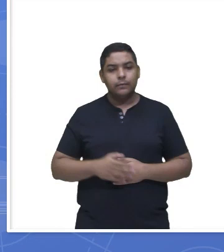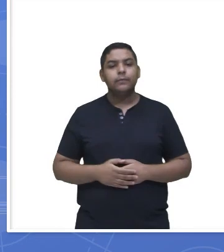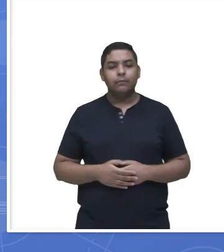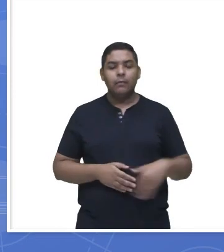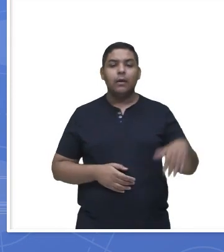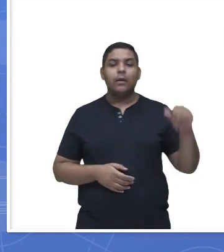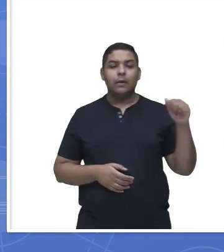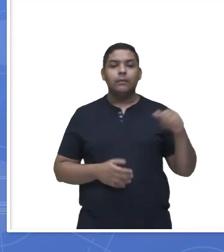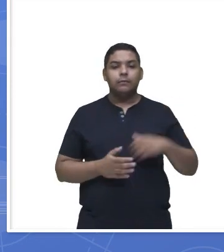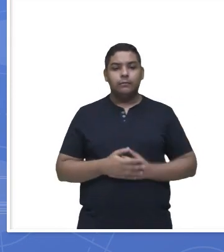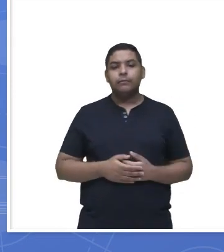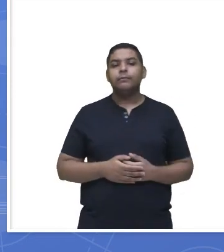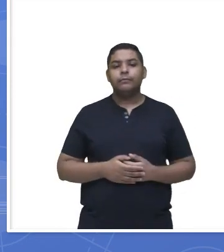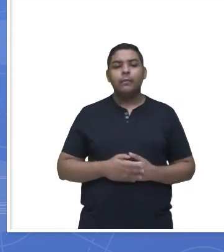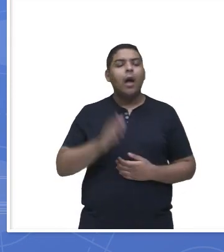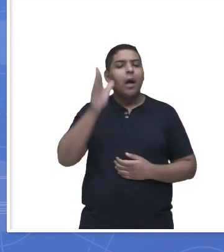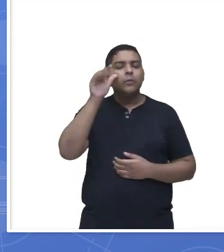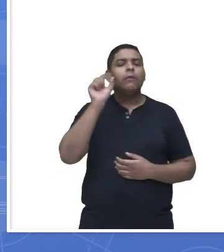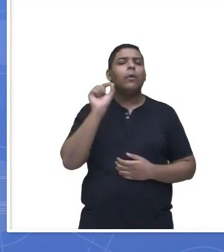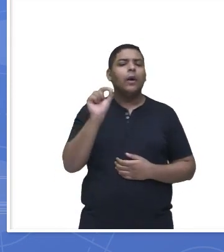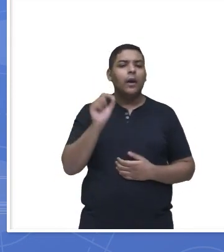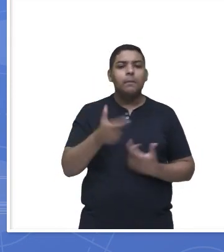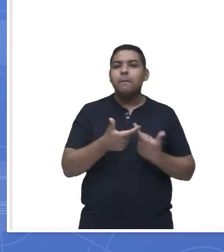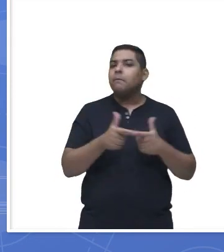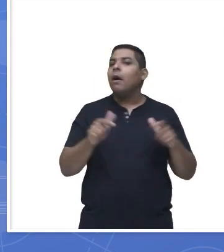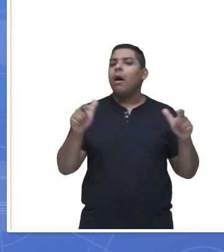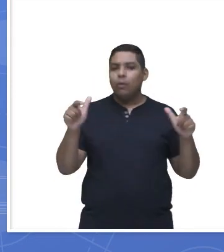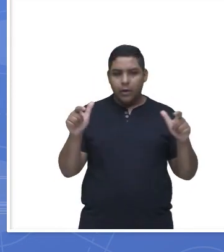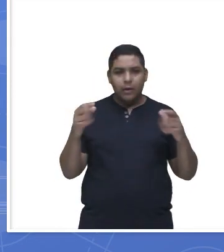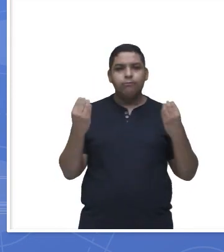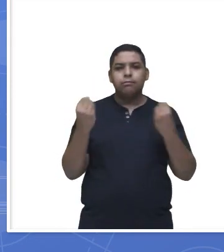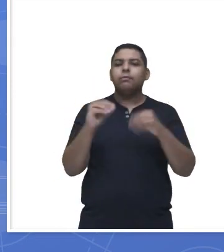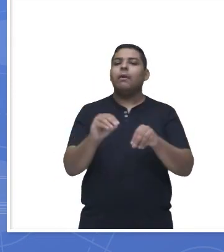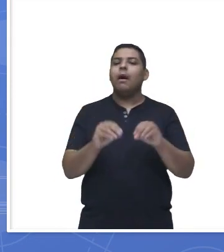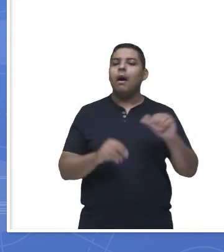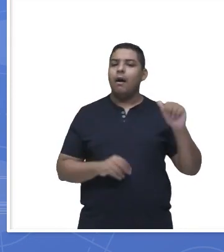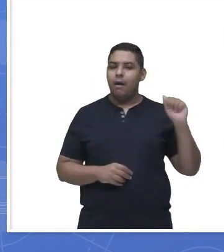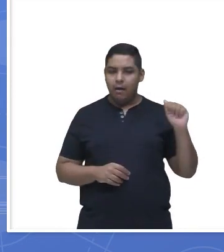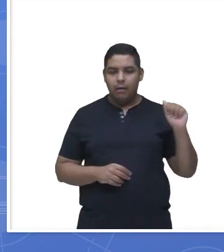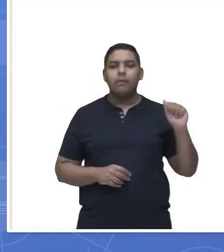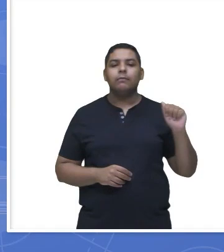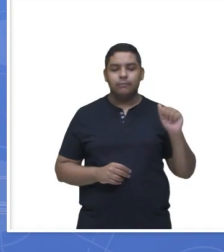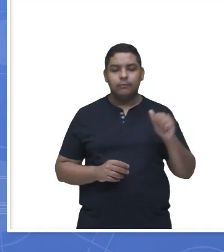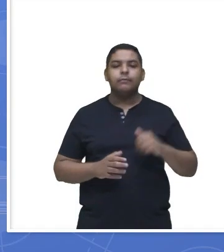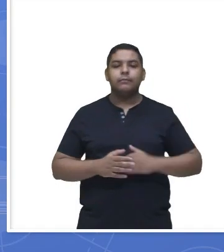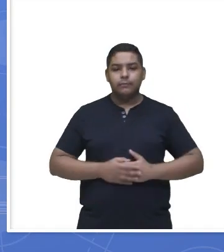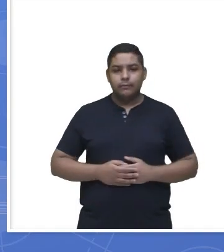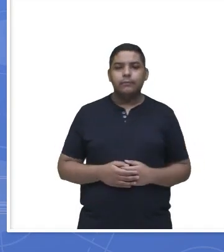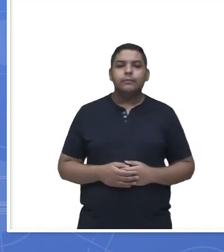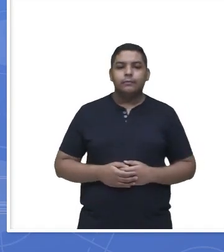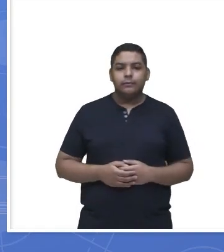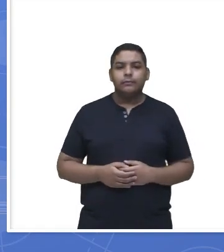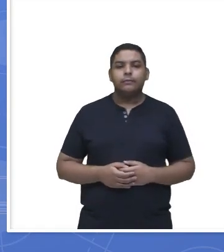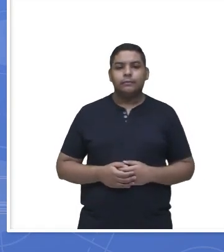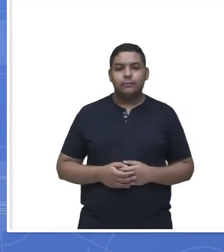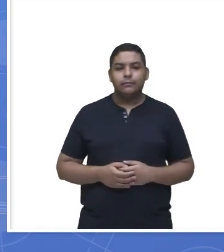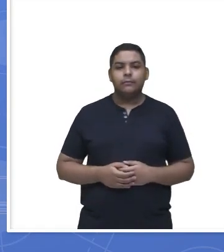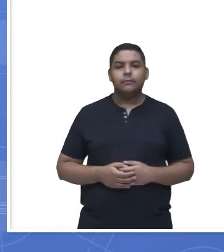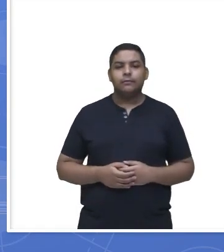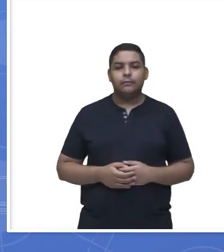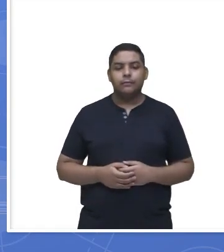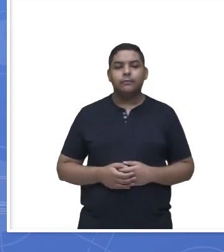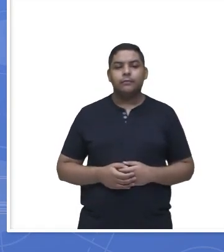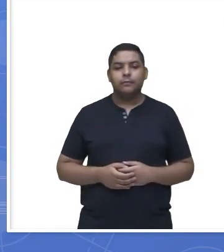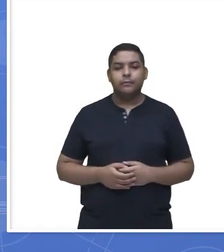letra A. Então, nós estamos observando que a letra A está dominando aqui, né? Dominando aqui, ó. Também aqui, quem mais aqui? Aqui a